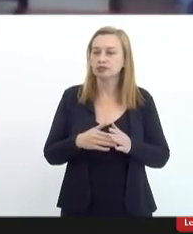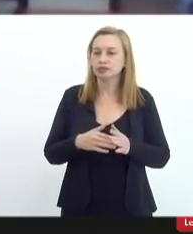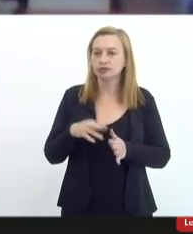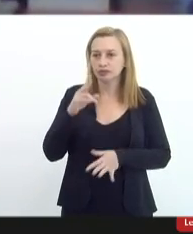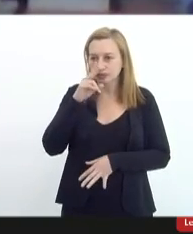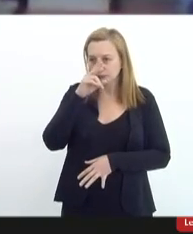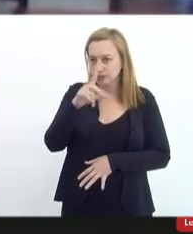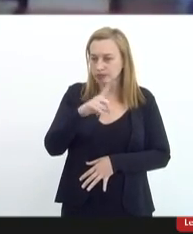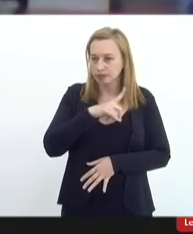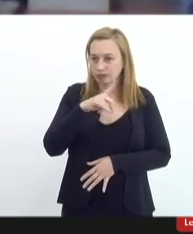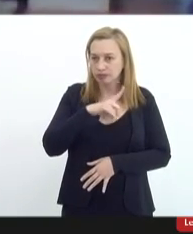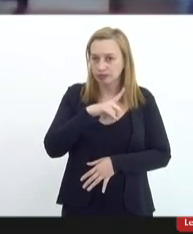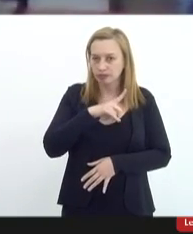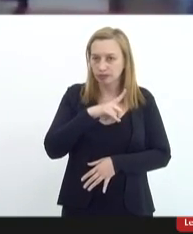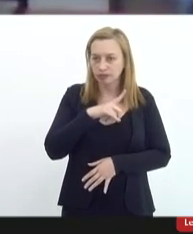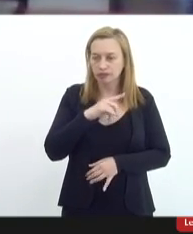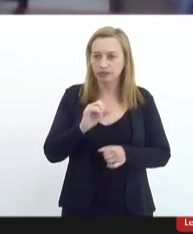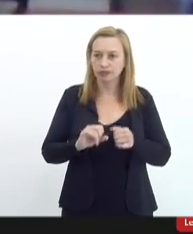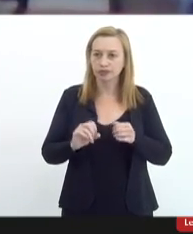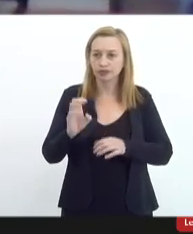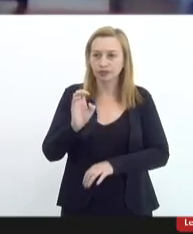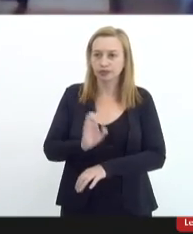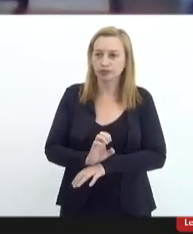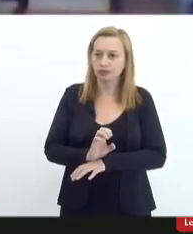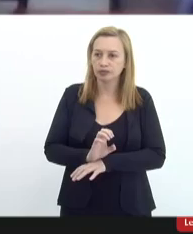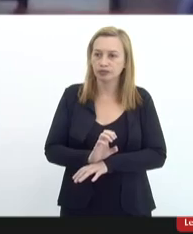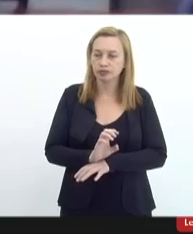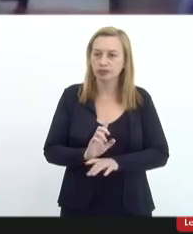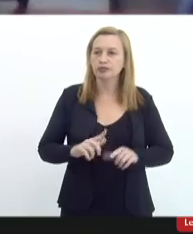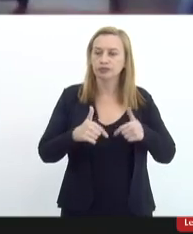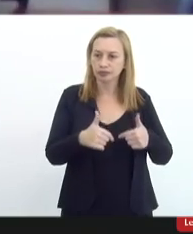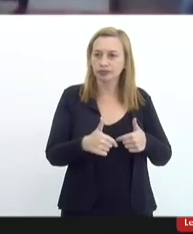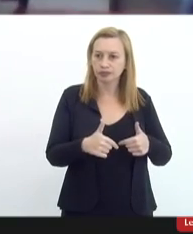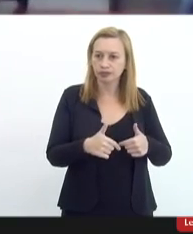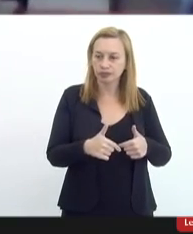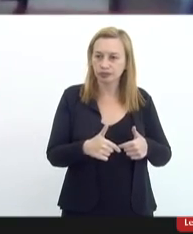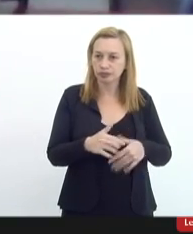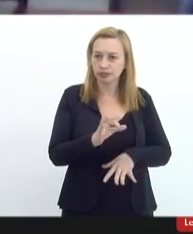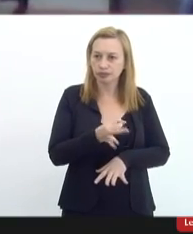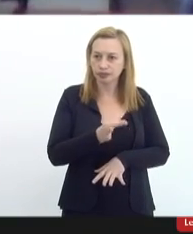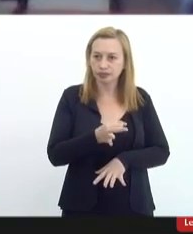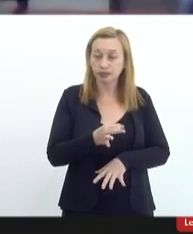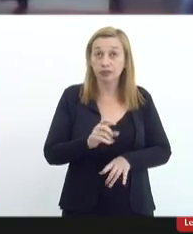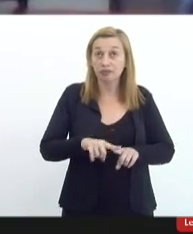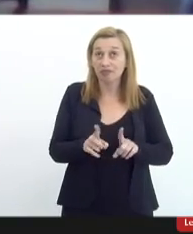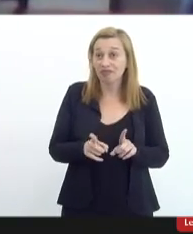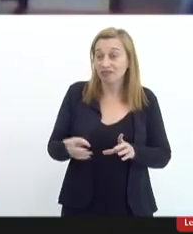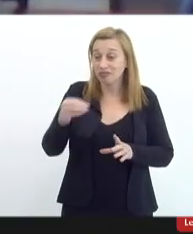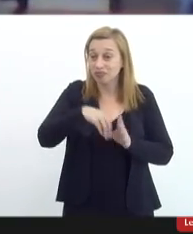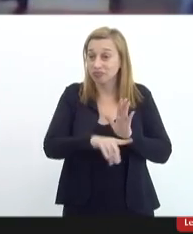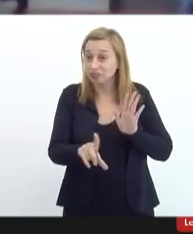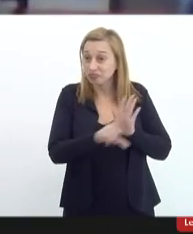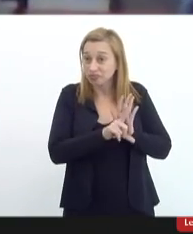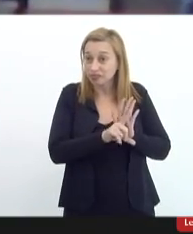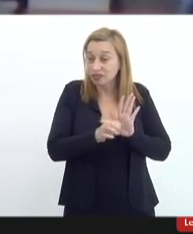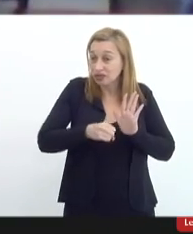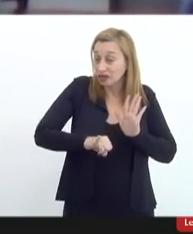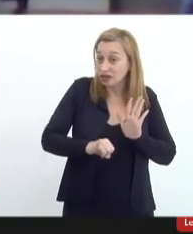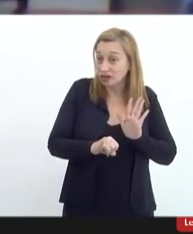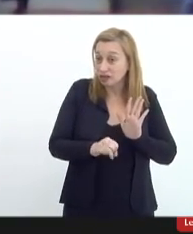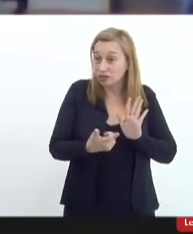feito para o Estado tomar alguma providência legal, mas não adianta estar na lei se isso não tiver